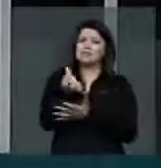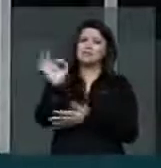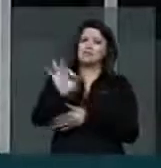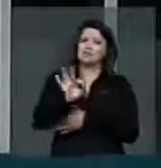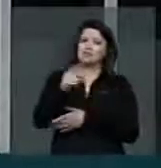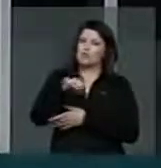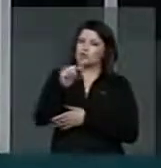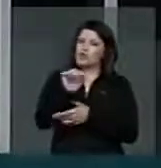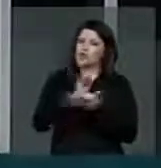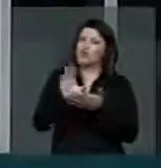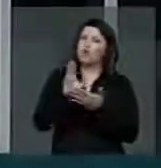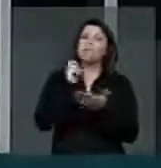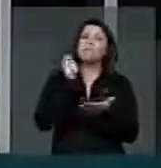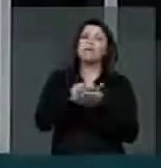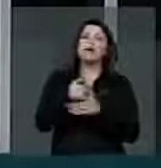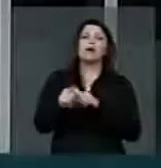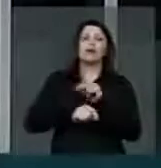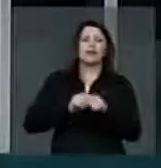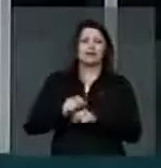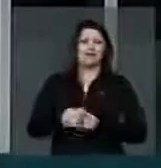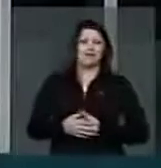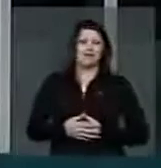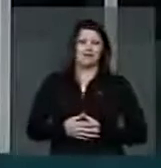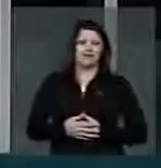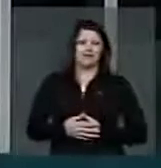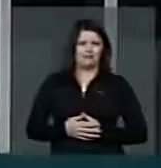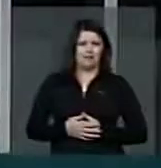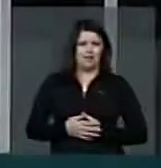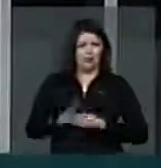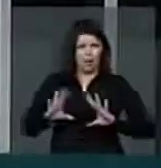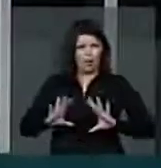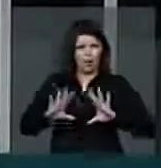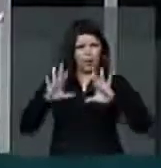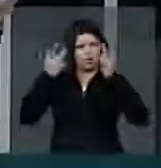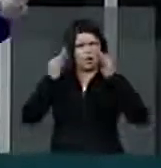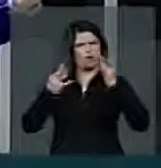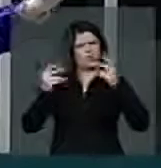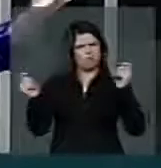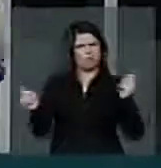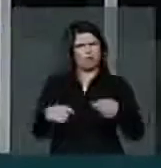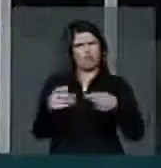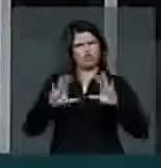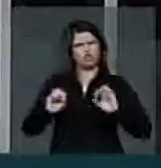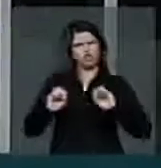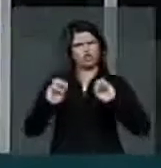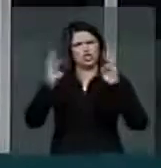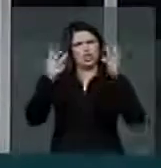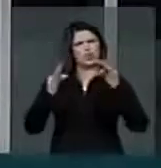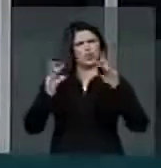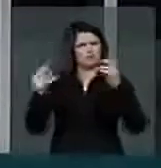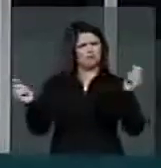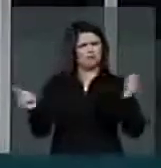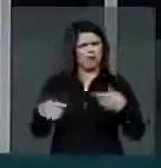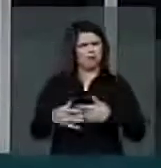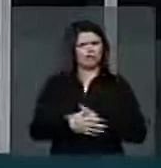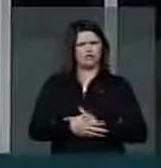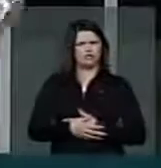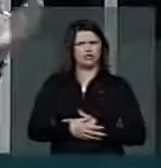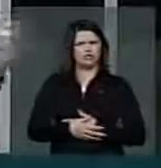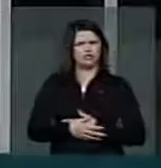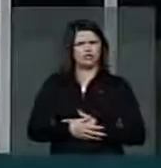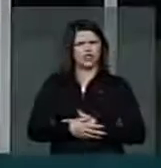Para financiar o quê? Grandes eventos, grandes shows musicais.